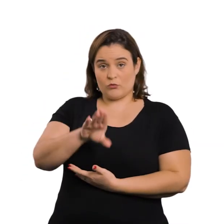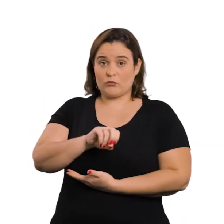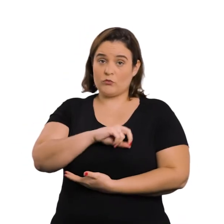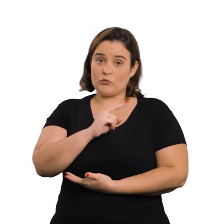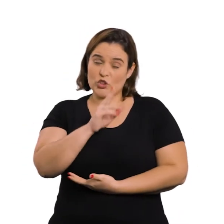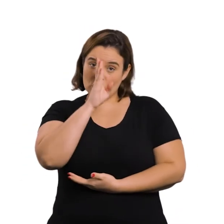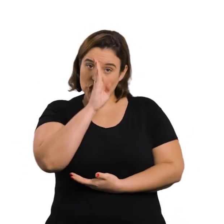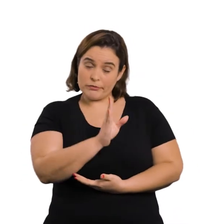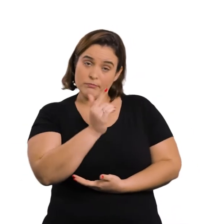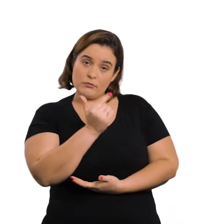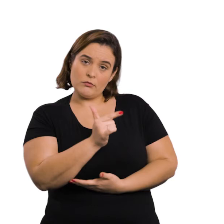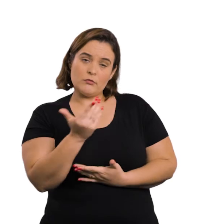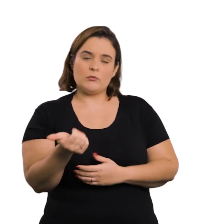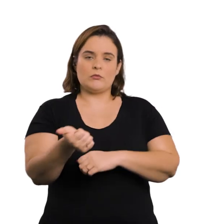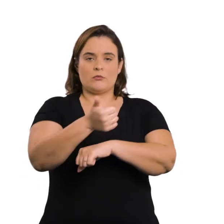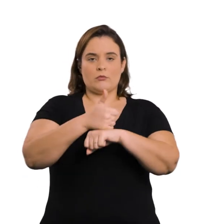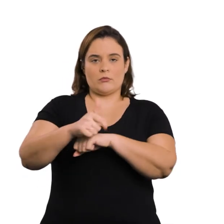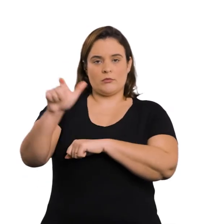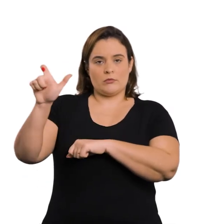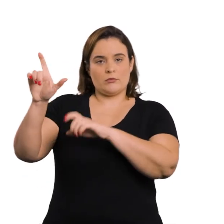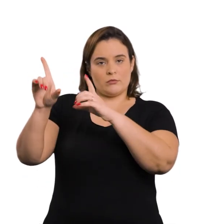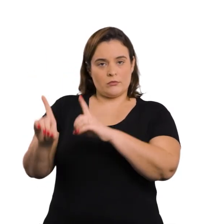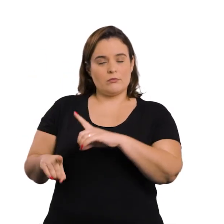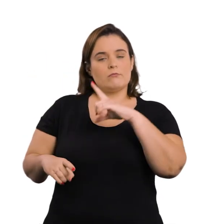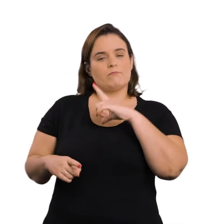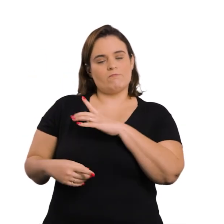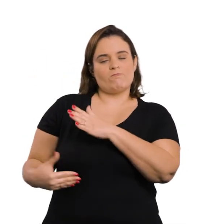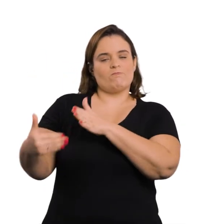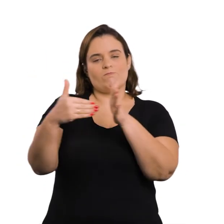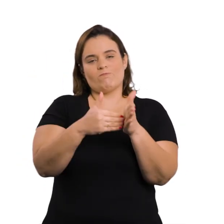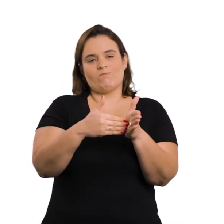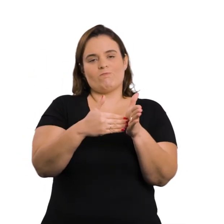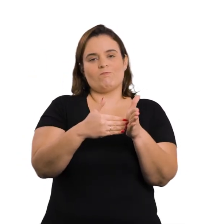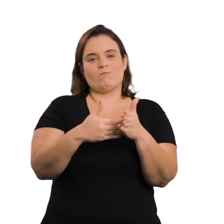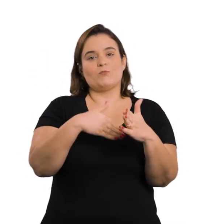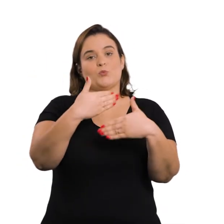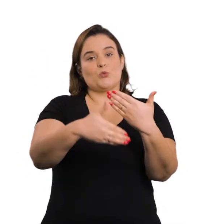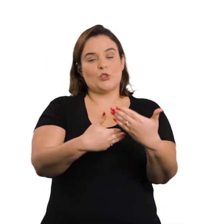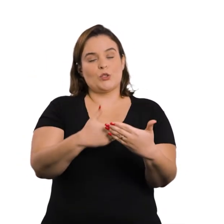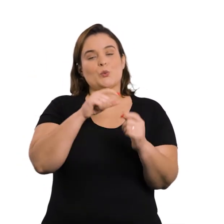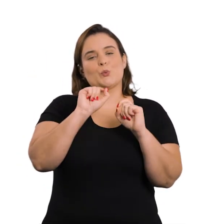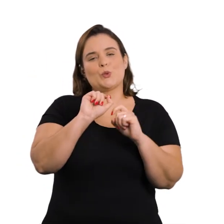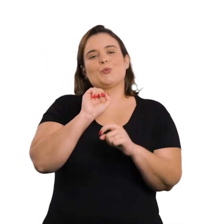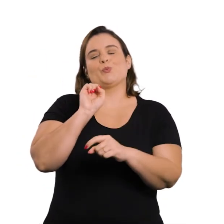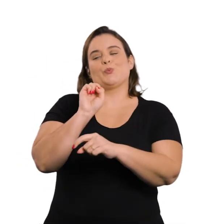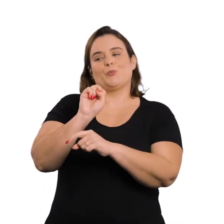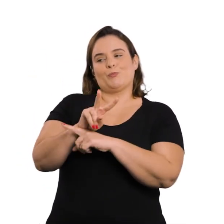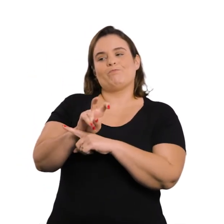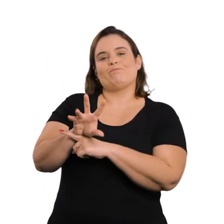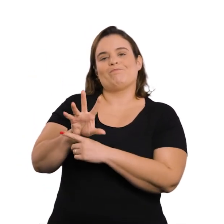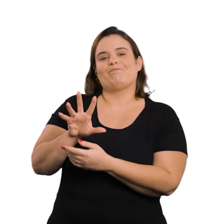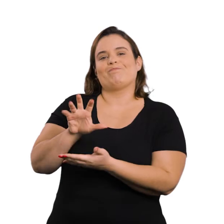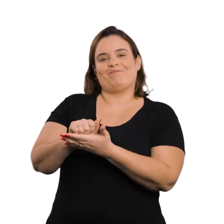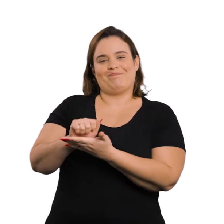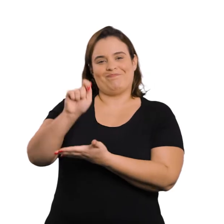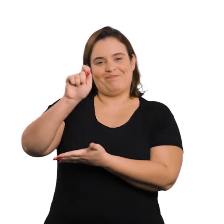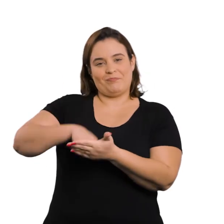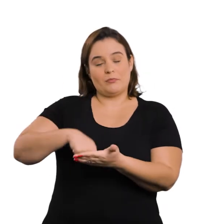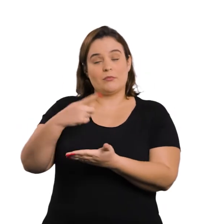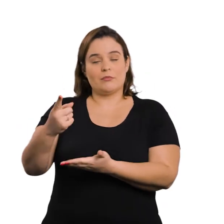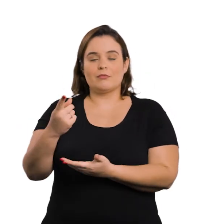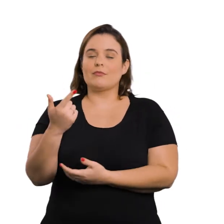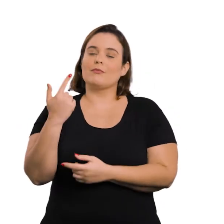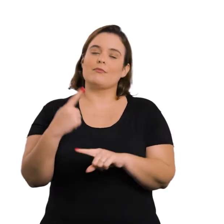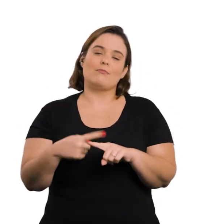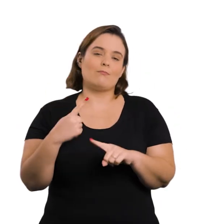forma direta ou indireta, os profissionais com deficiência enfrentam barreiras nos processos de recrutamento e seleção,